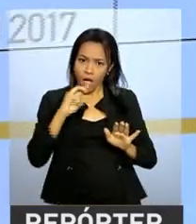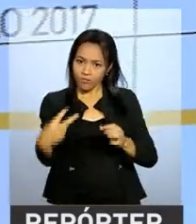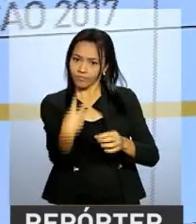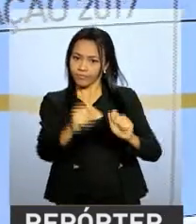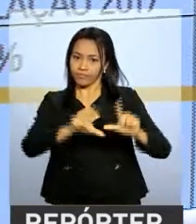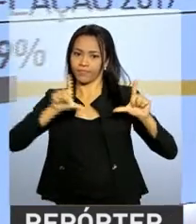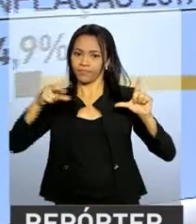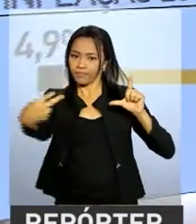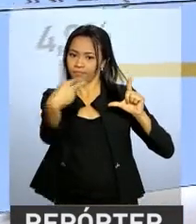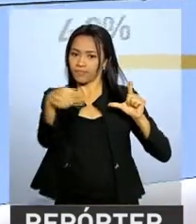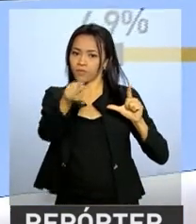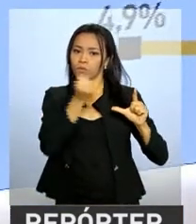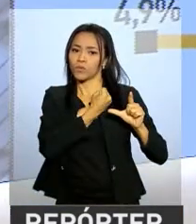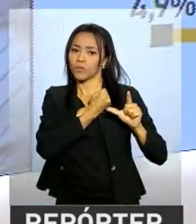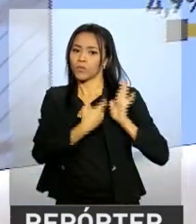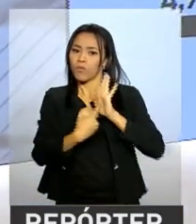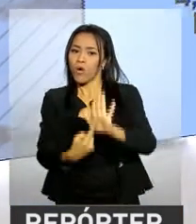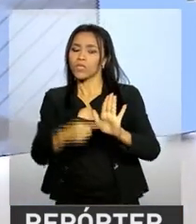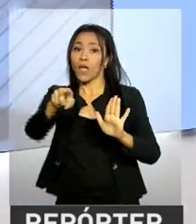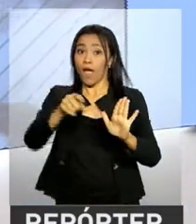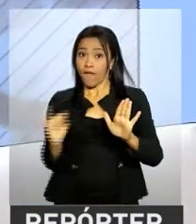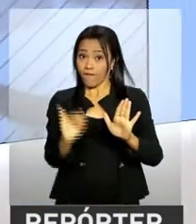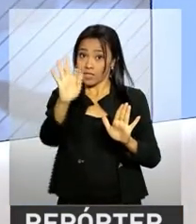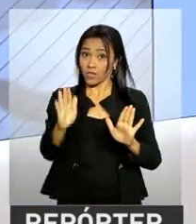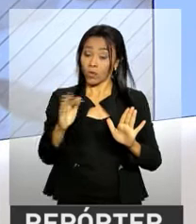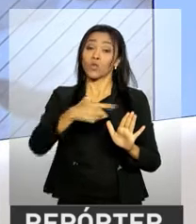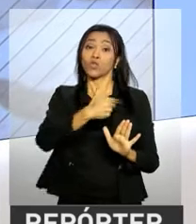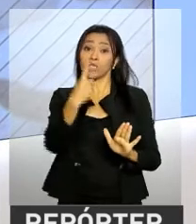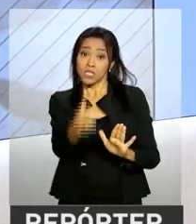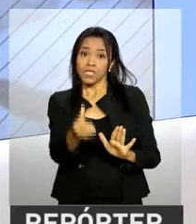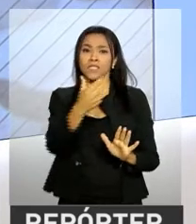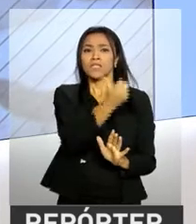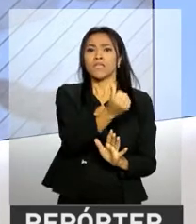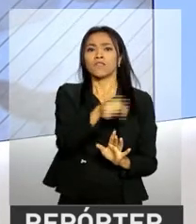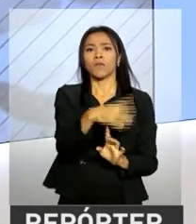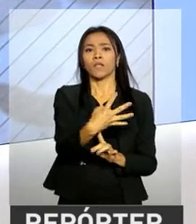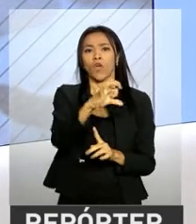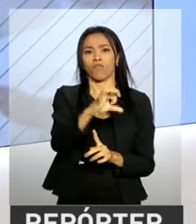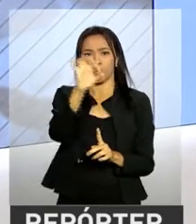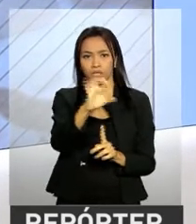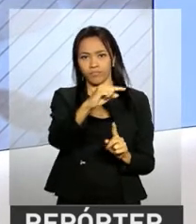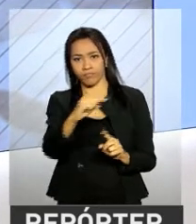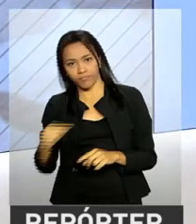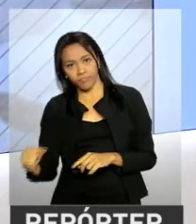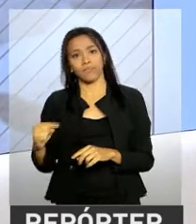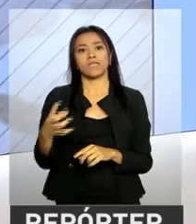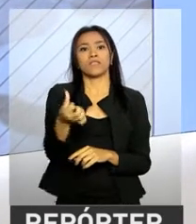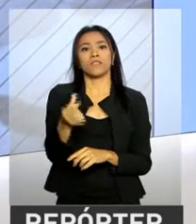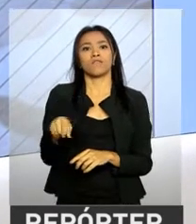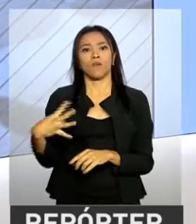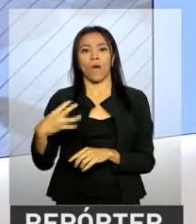os números mostram que a previsão da inflação para 2016 caiu de 6,49 por cento para